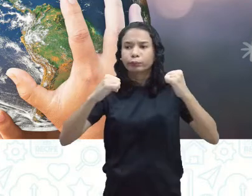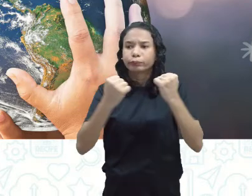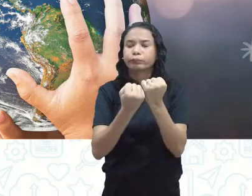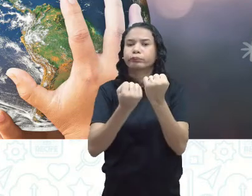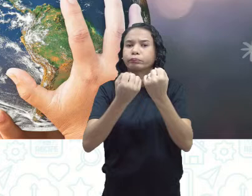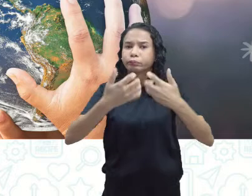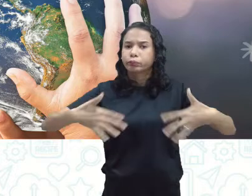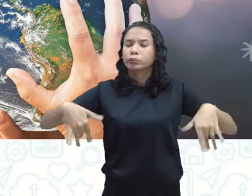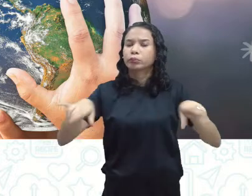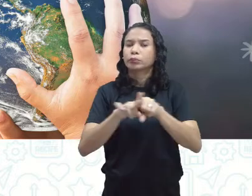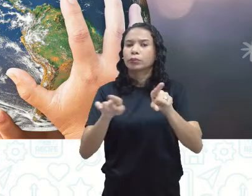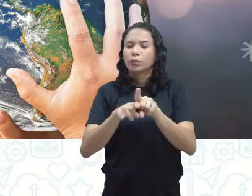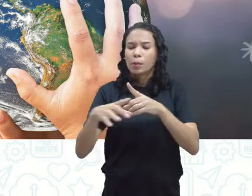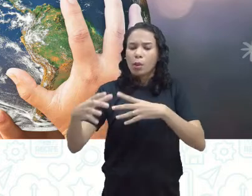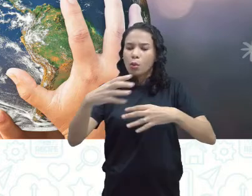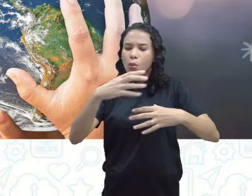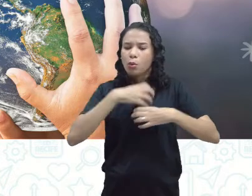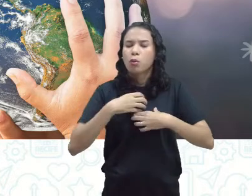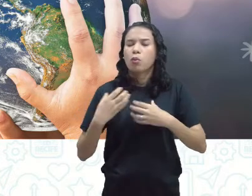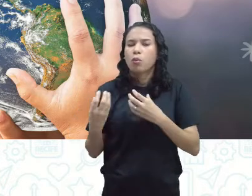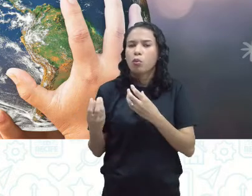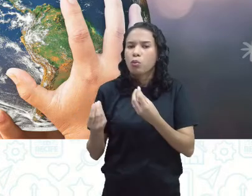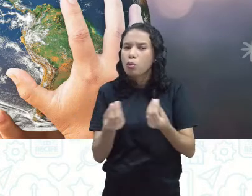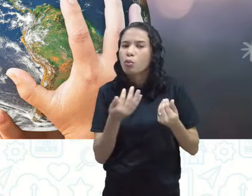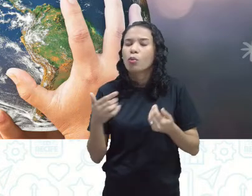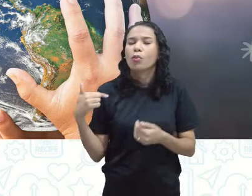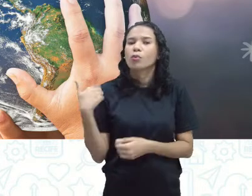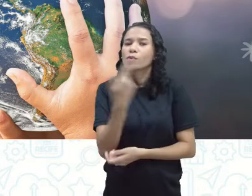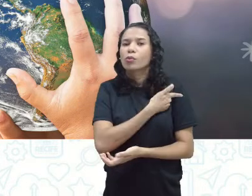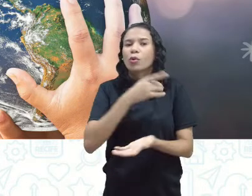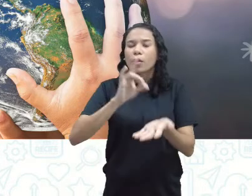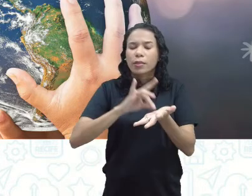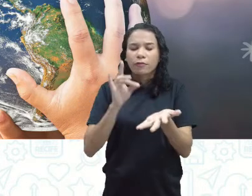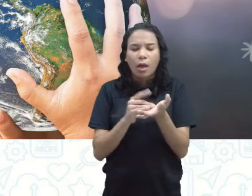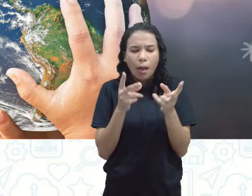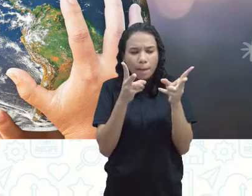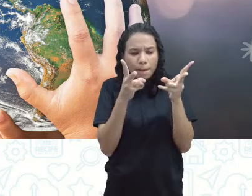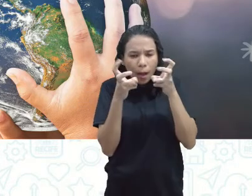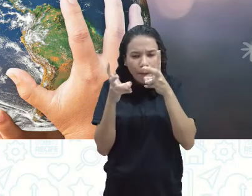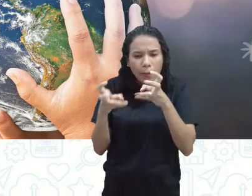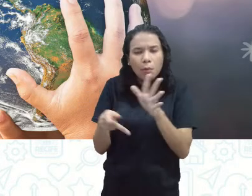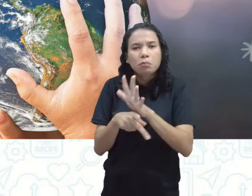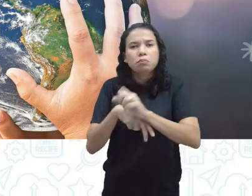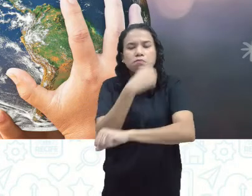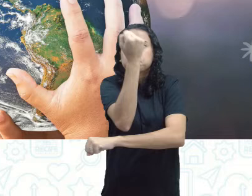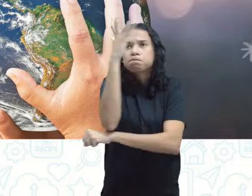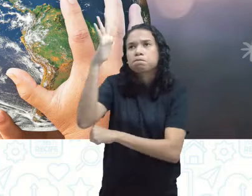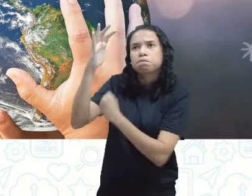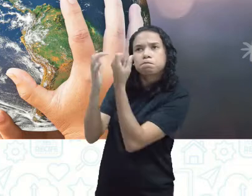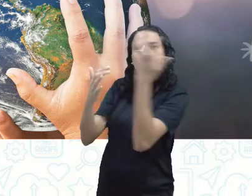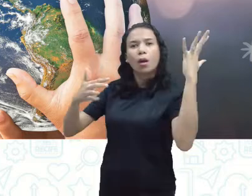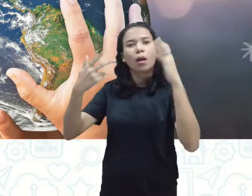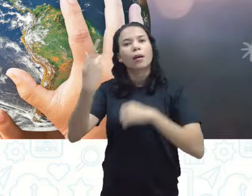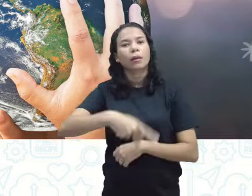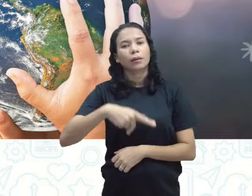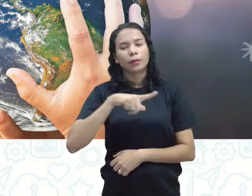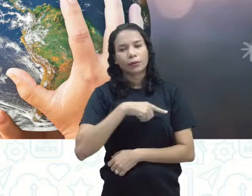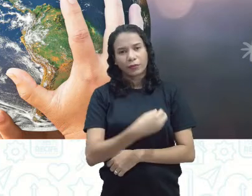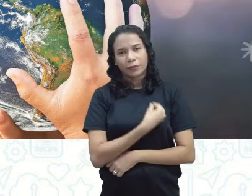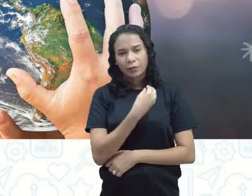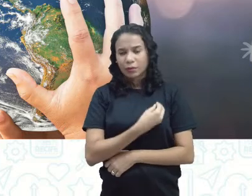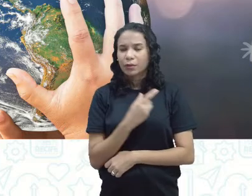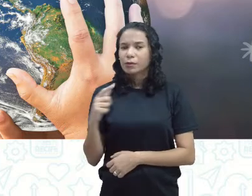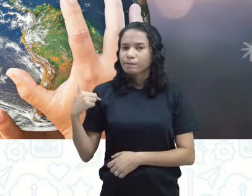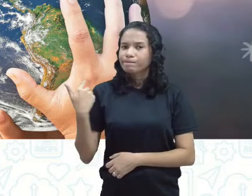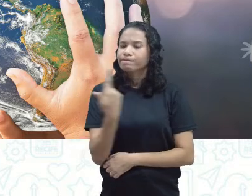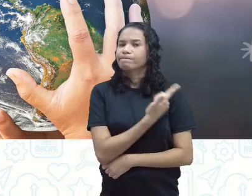da sensibilização, né? Da gente ser sensível às questões ambientais aqui, a